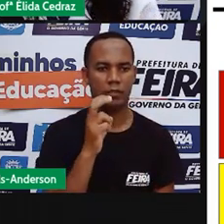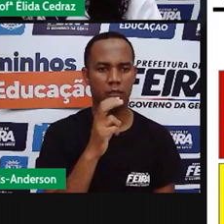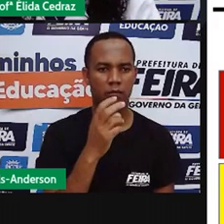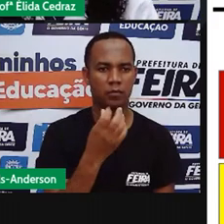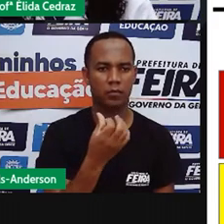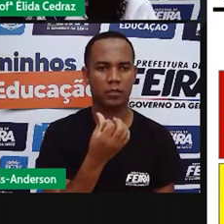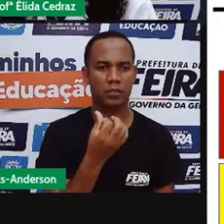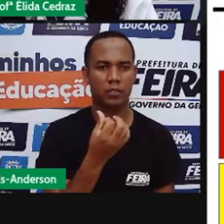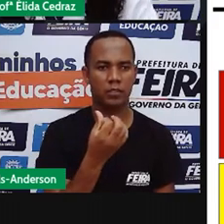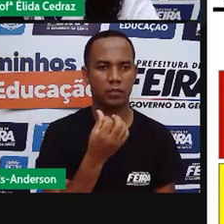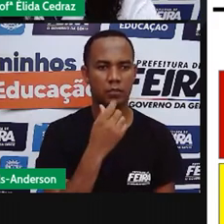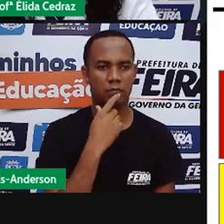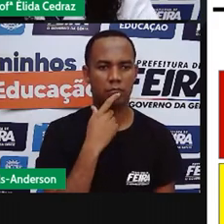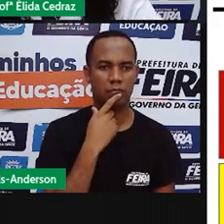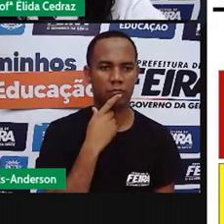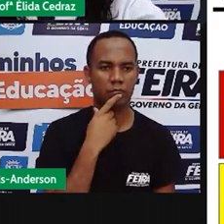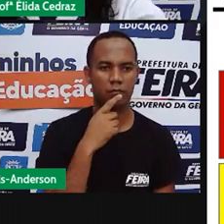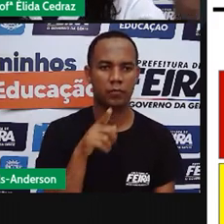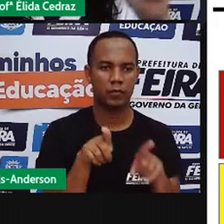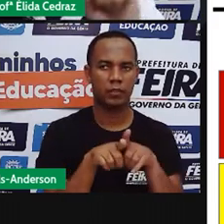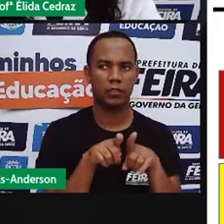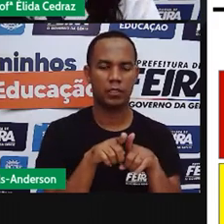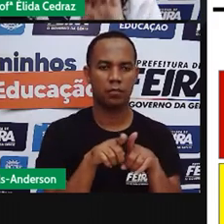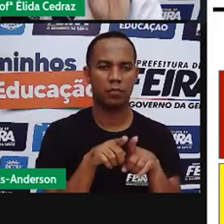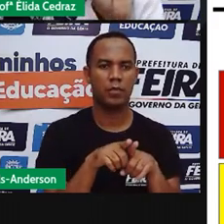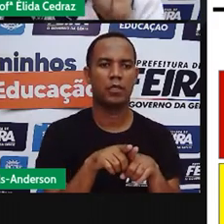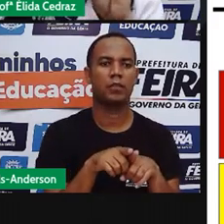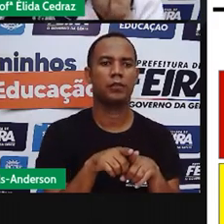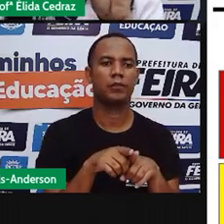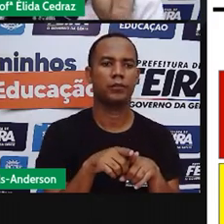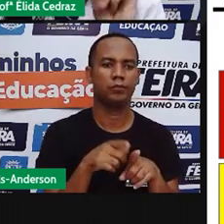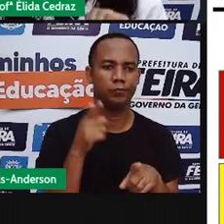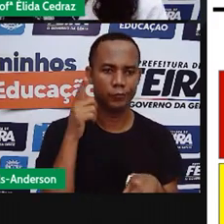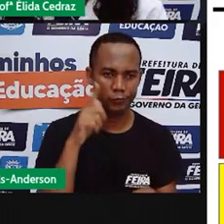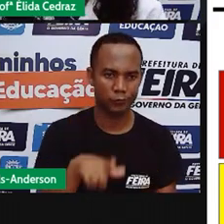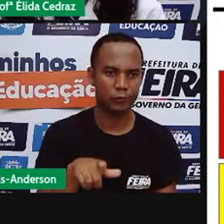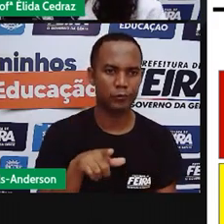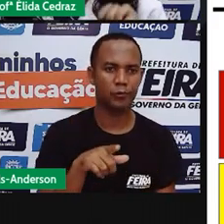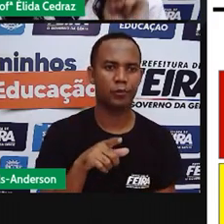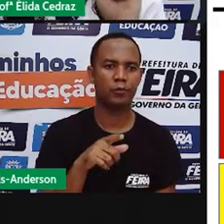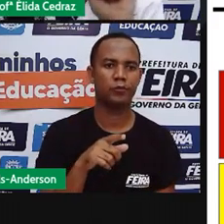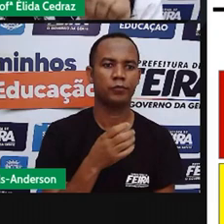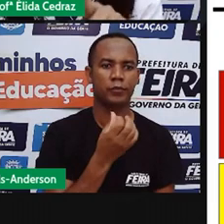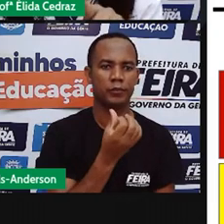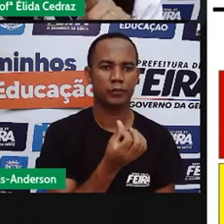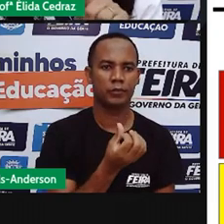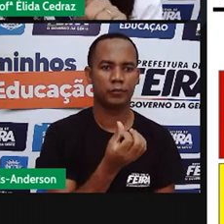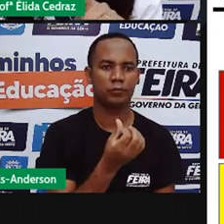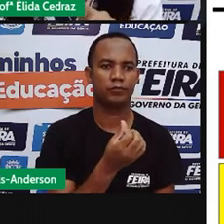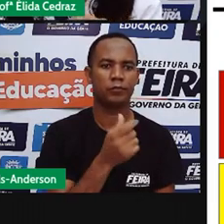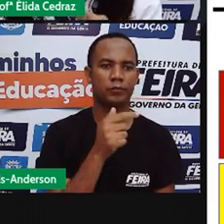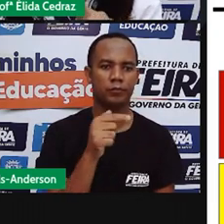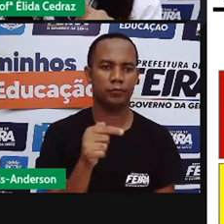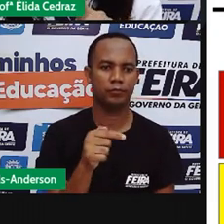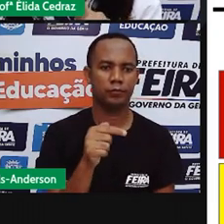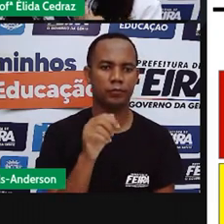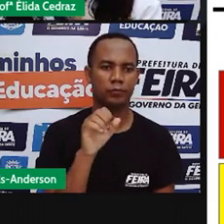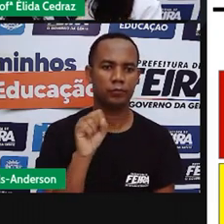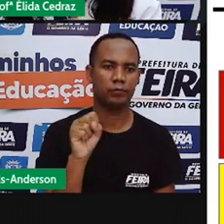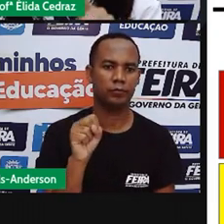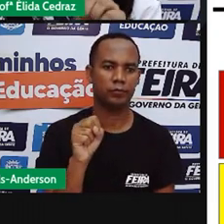6. E vamos pular novamente. 6, 7,